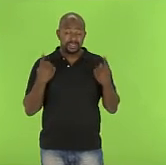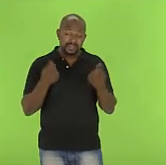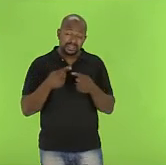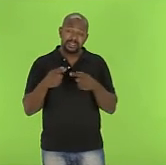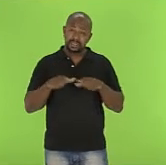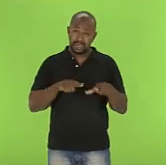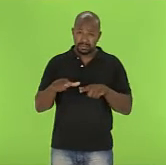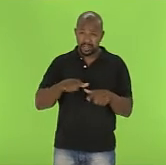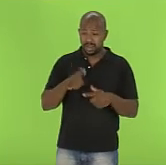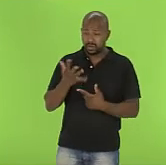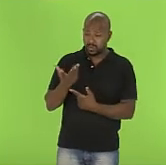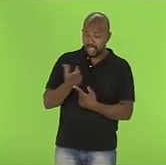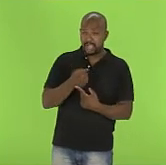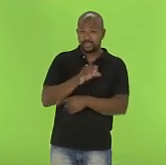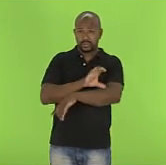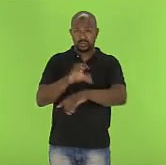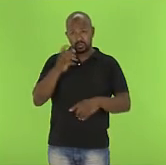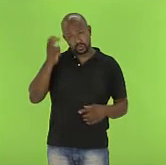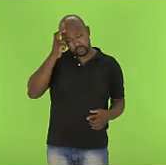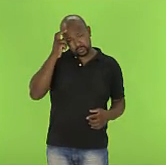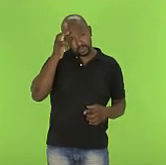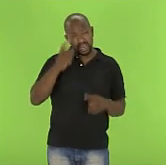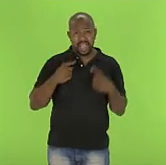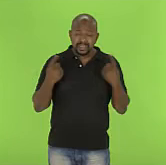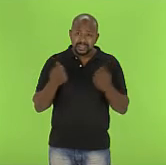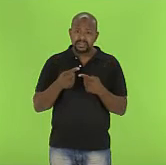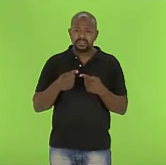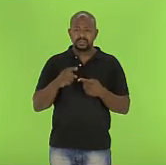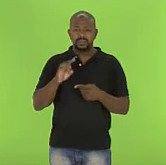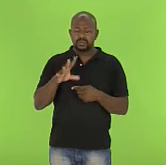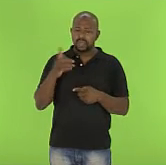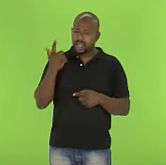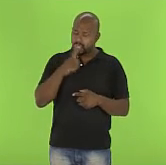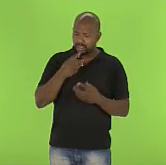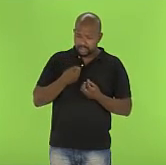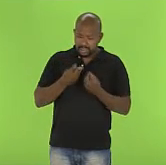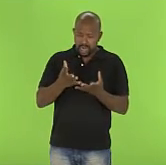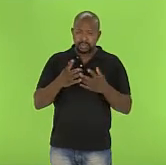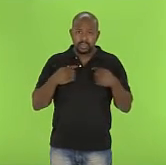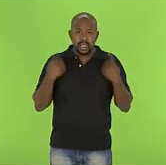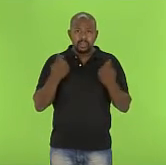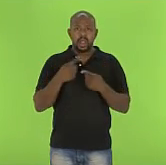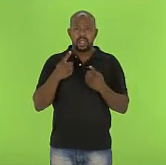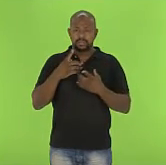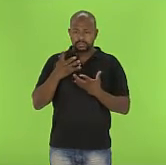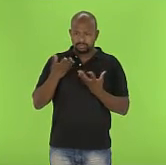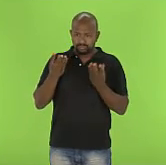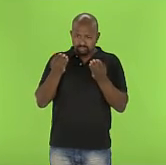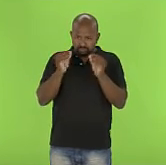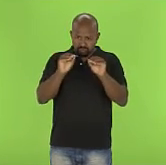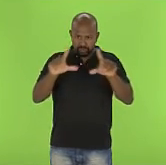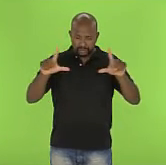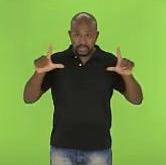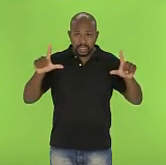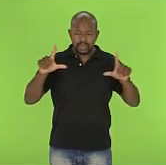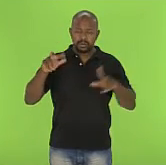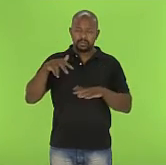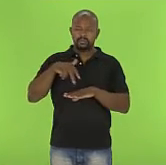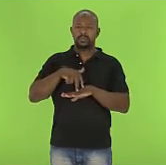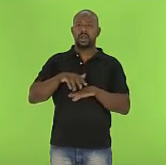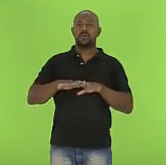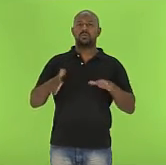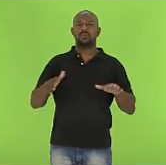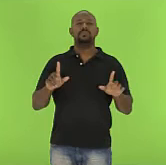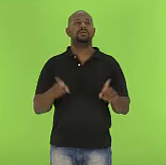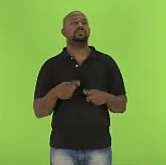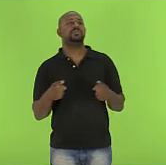A gente que trabalha com arte e com cultura, a gente só traz o que é nosso para frente de uma tela, para um